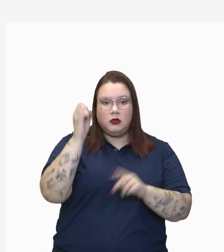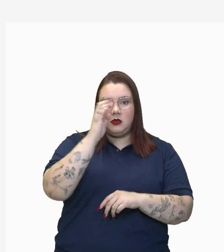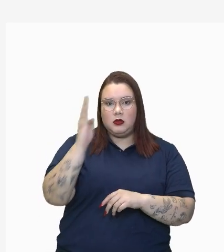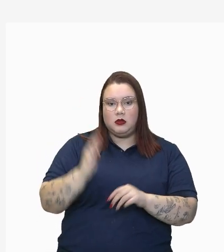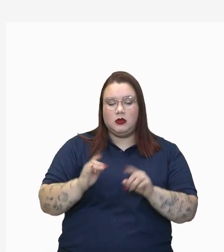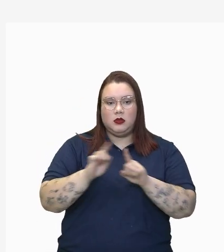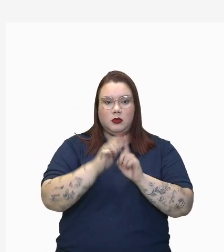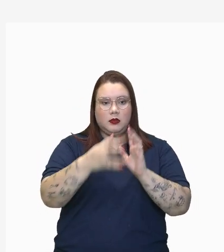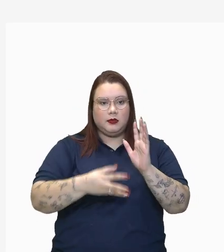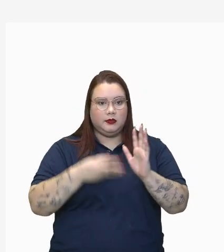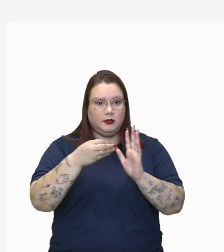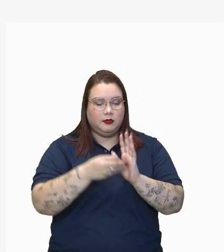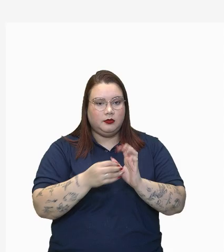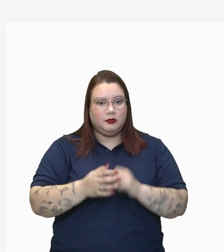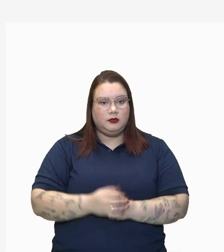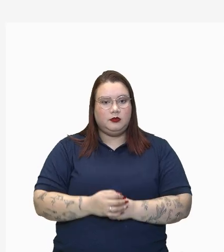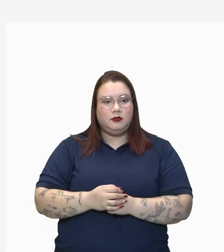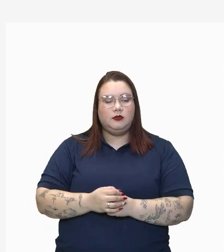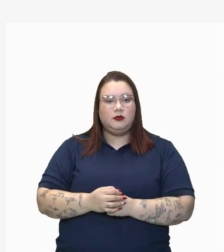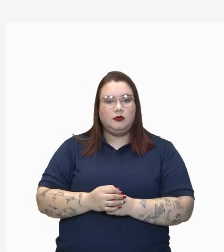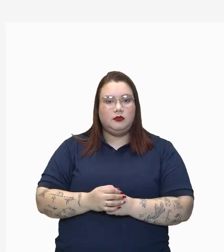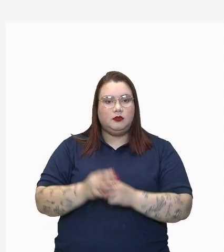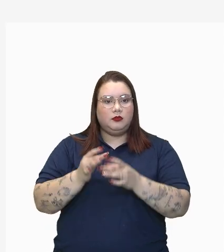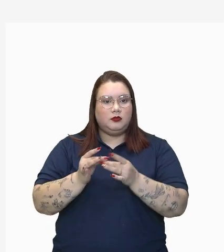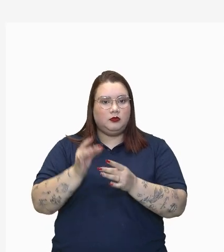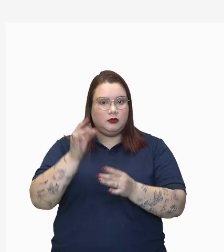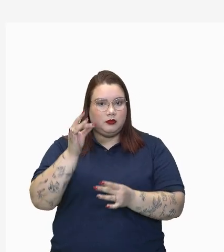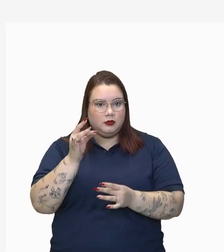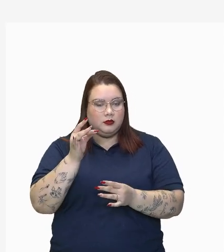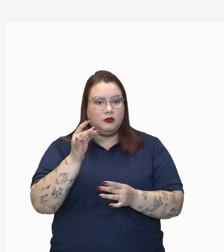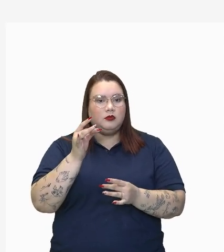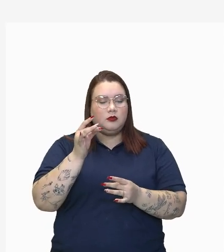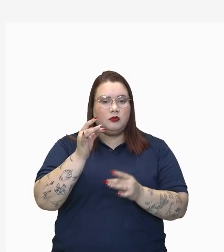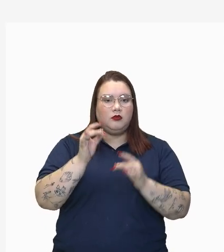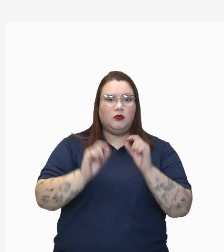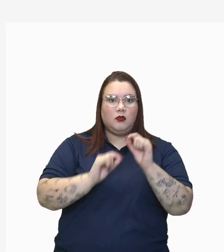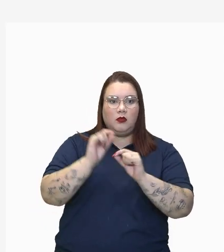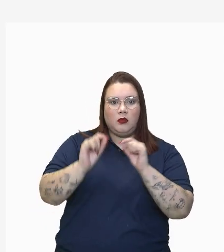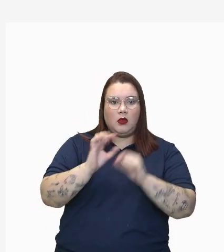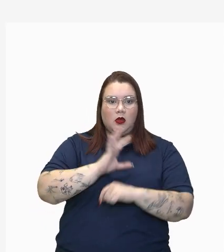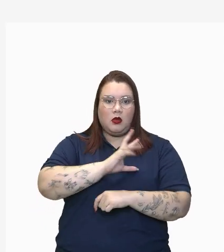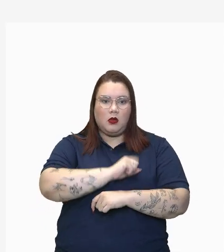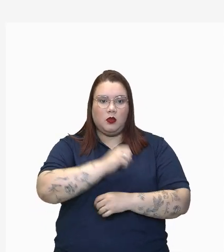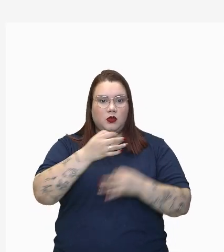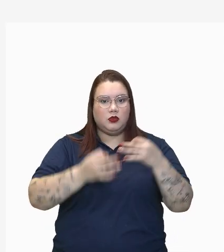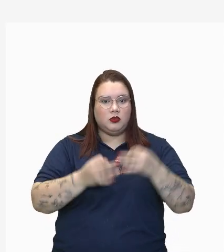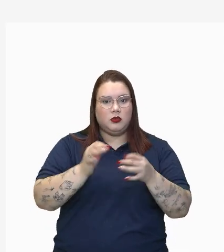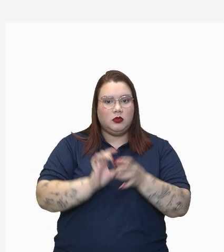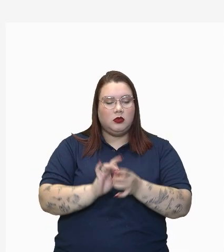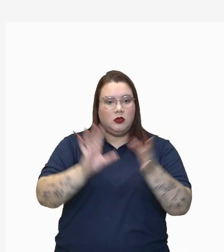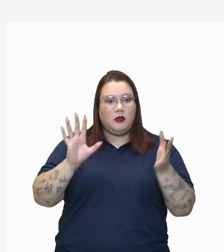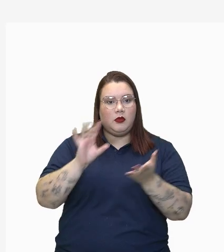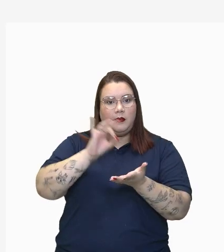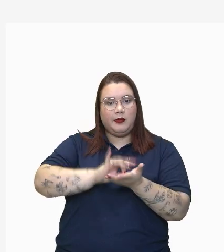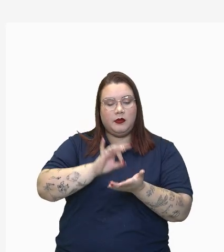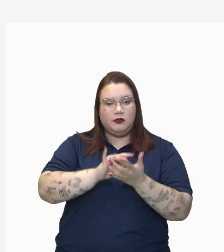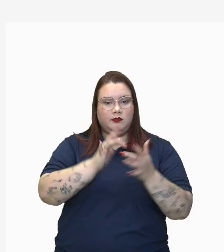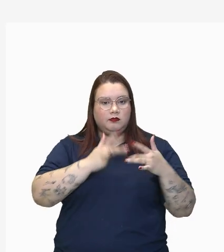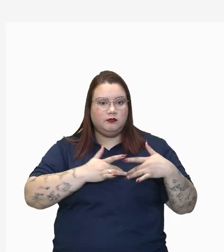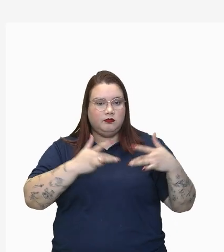brasileiras e amazônicas. E vamos aprofundar os conceitos de amor, justiça, liberdade,